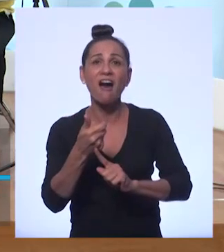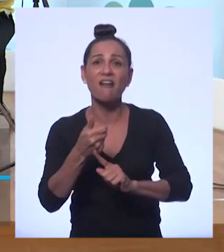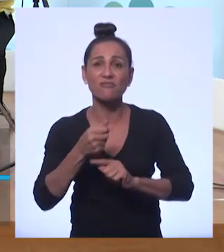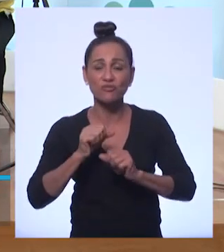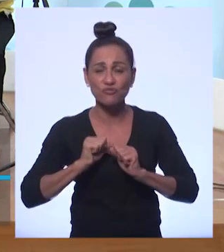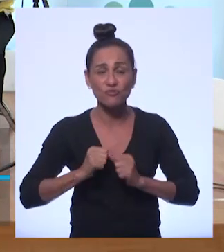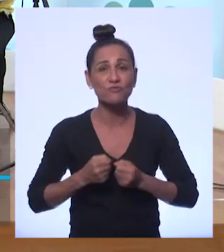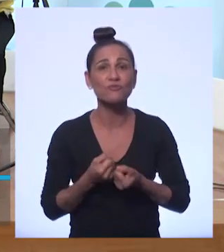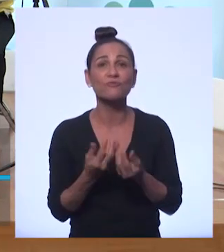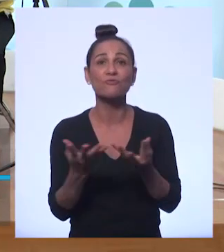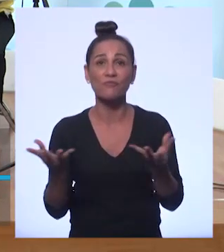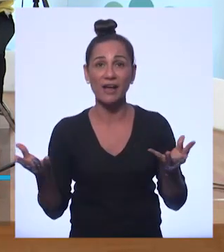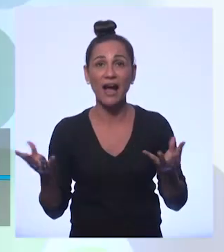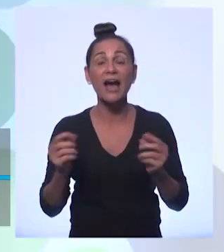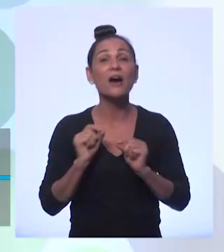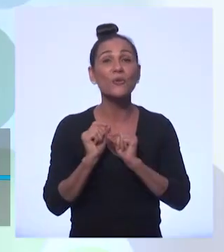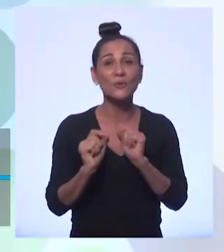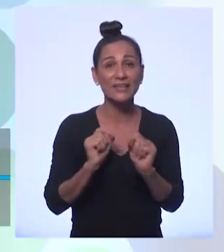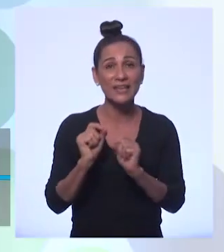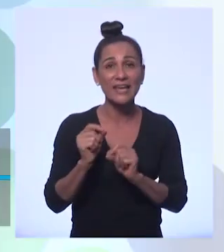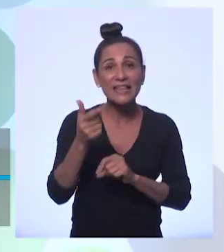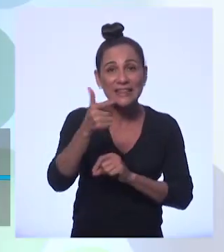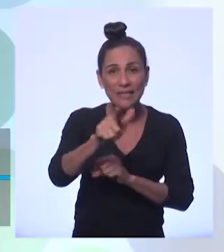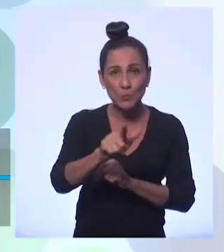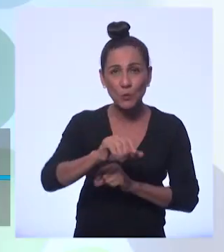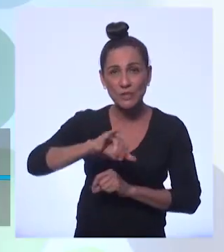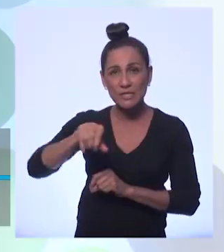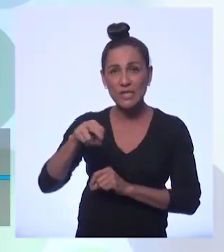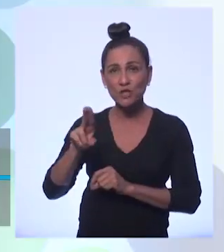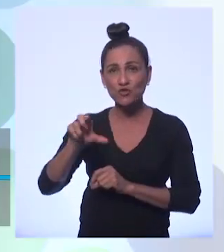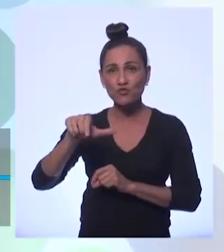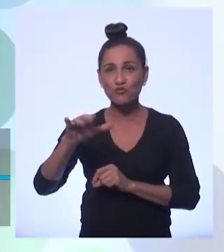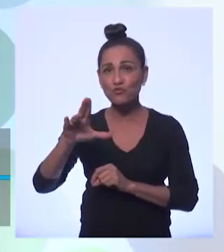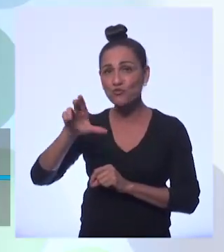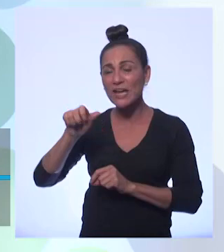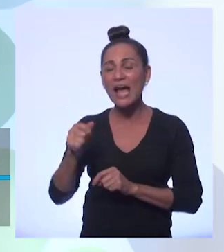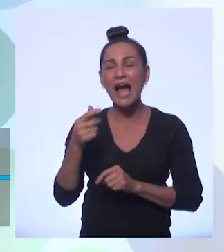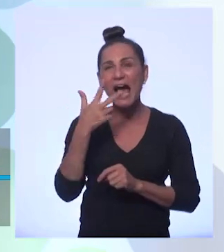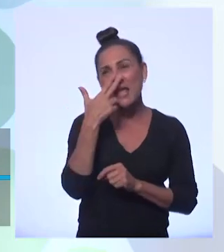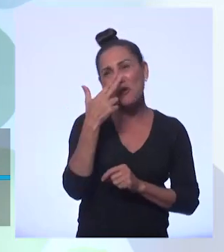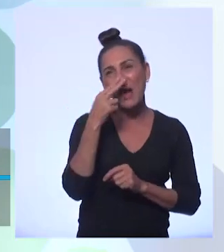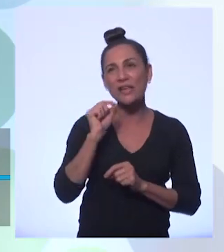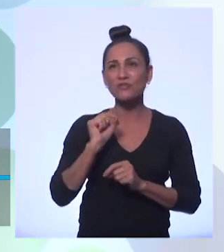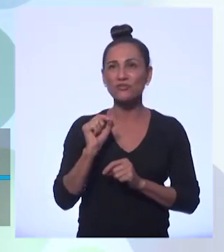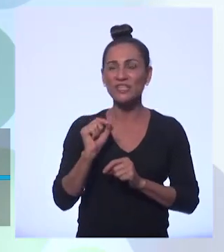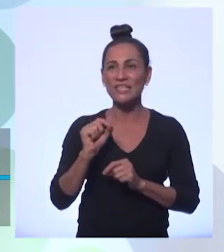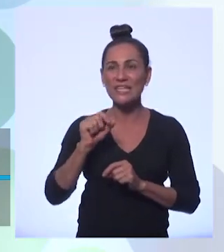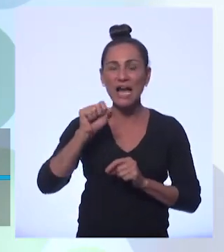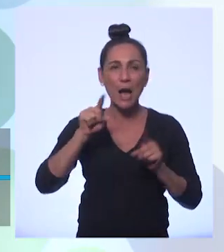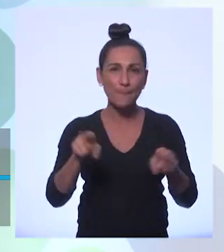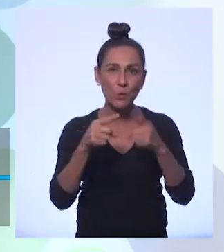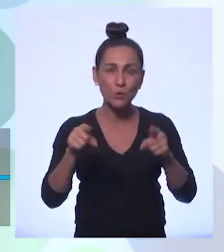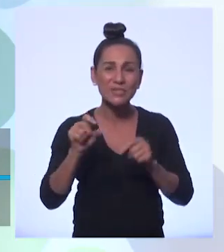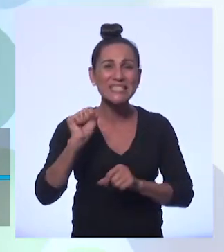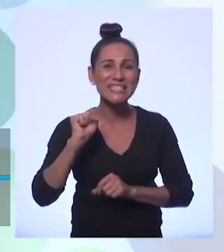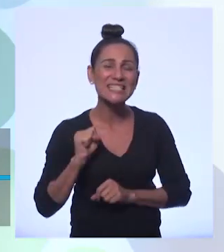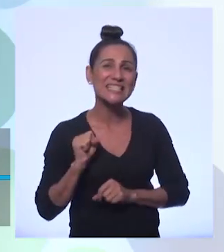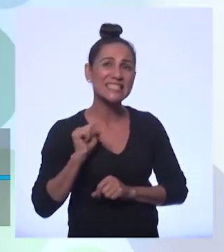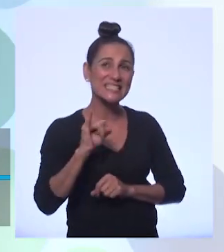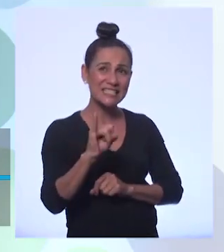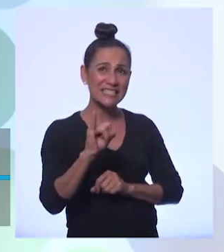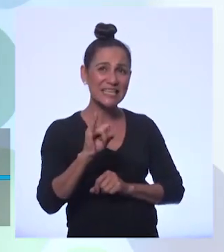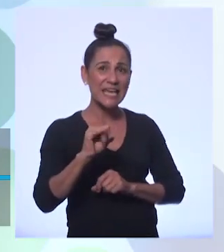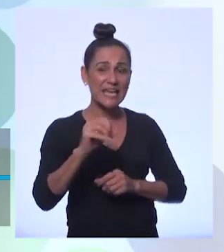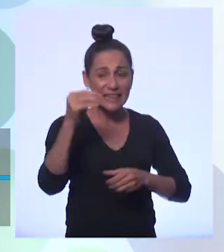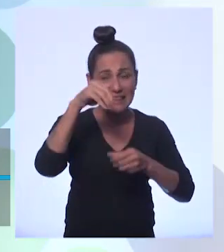Sim. Depois, a Júlia colocou assim, eu acho que a música em si é alguma coisa de